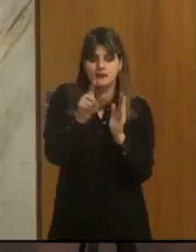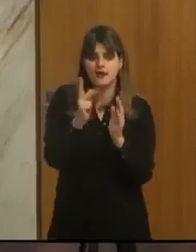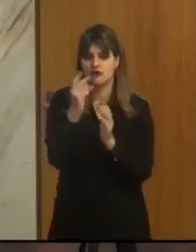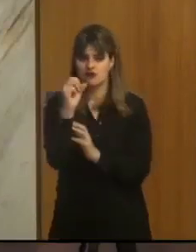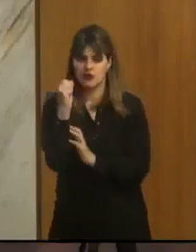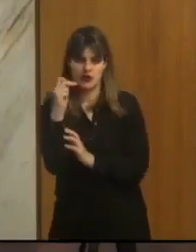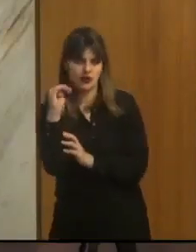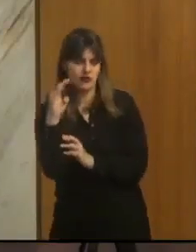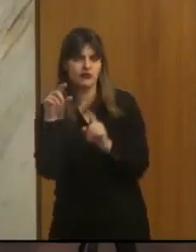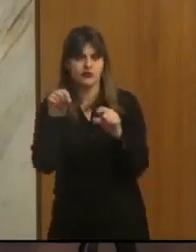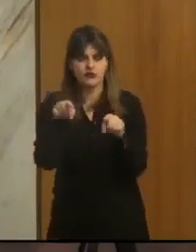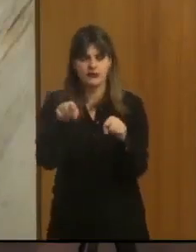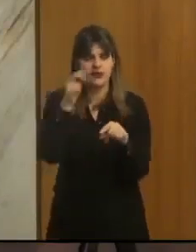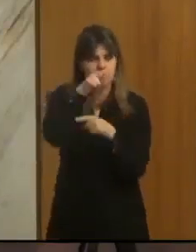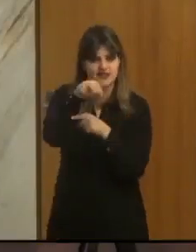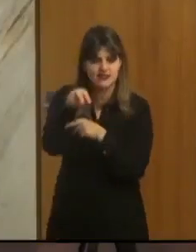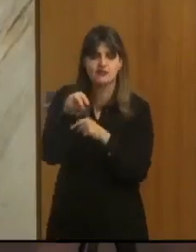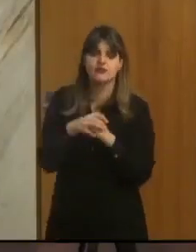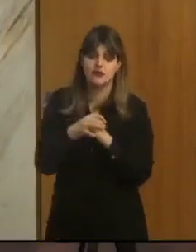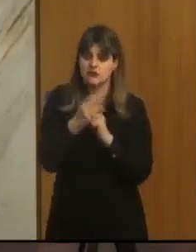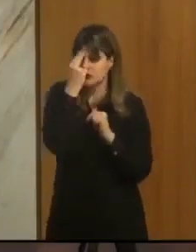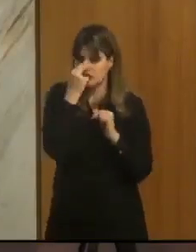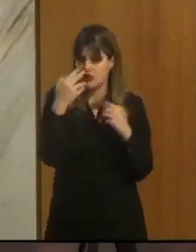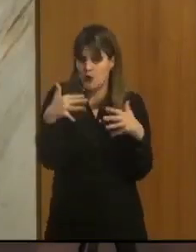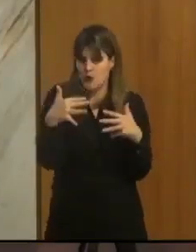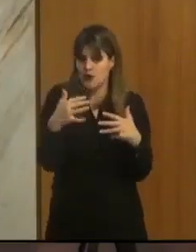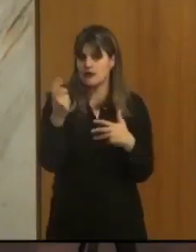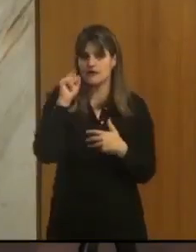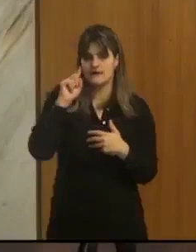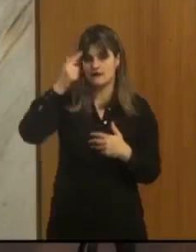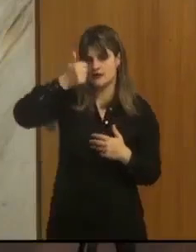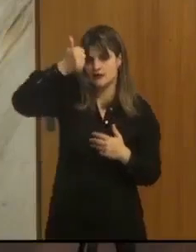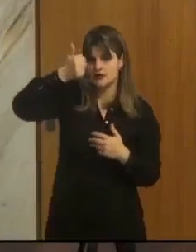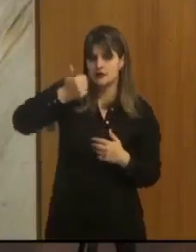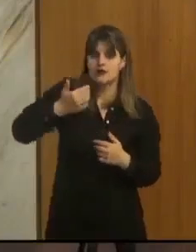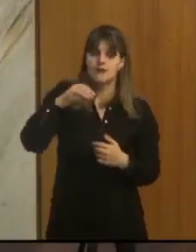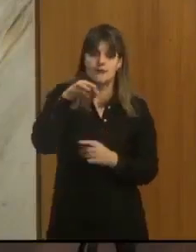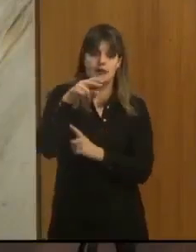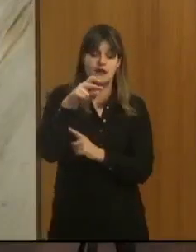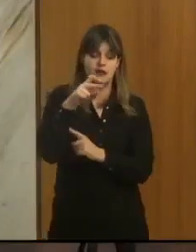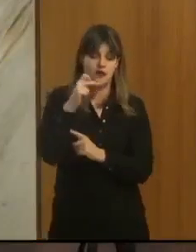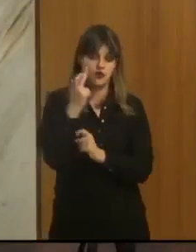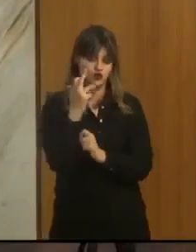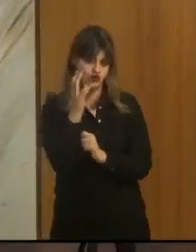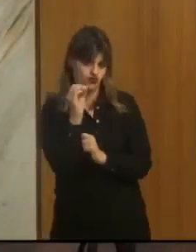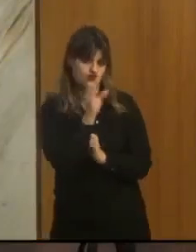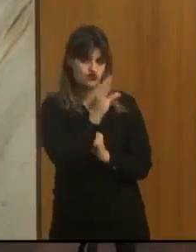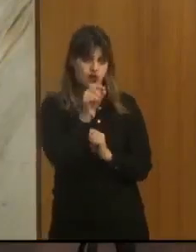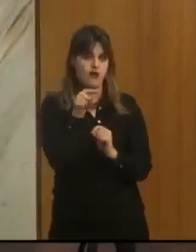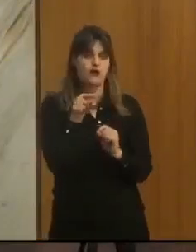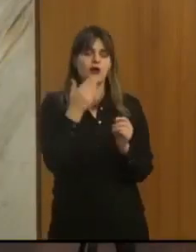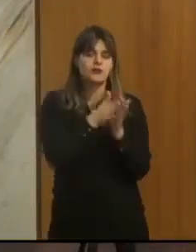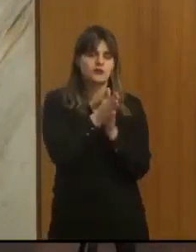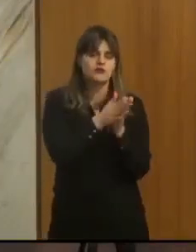e as visitações, que é uma fonte histórica fundamental que João Marujo utilizou para caracterizar e